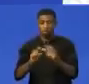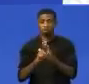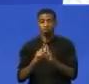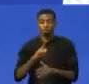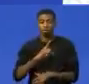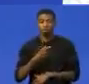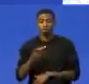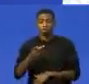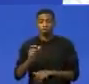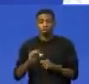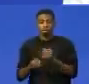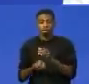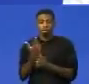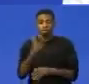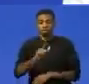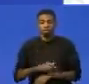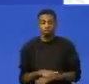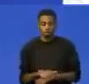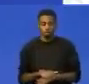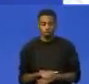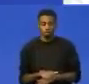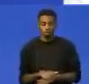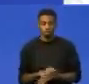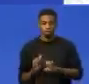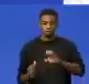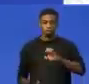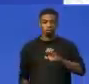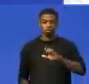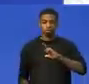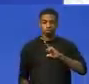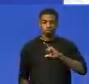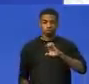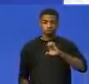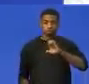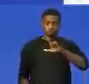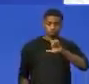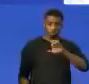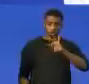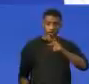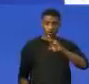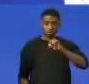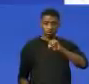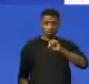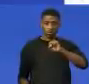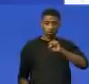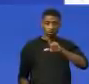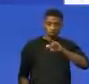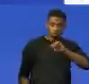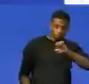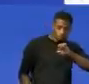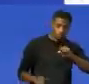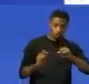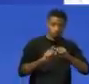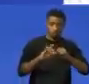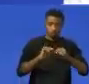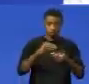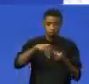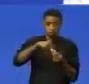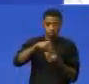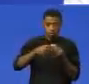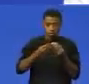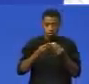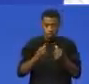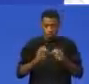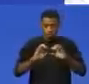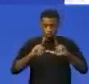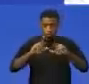produto secundário obtido? Bom, a eletrólise do cloreto de sódio. Primeiro você faz a dissociação do cloreto de sódio.